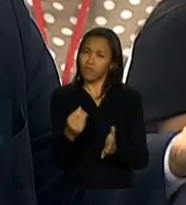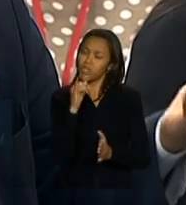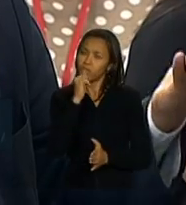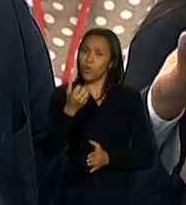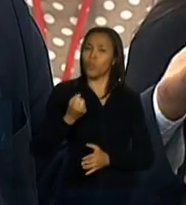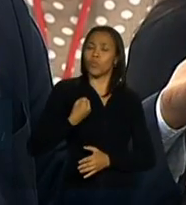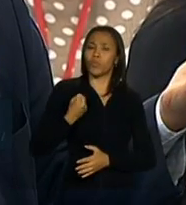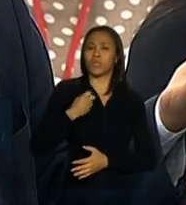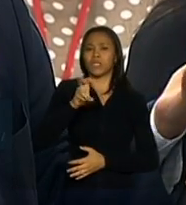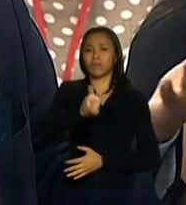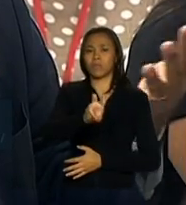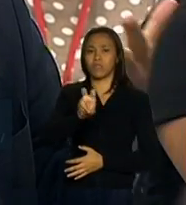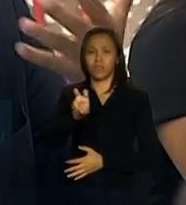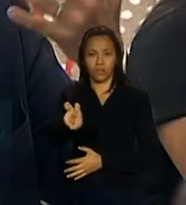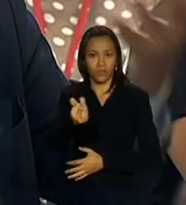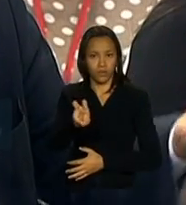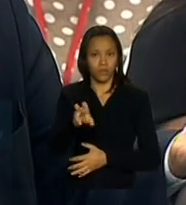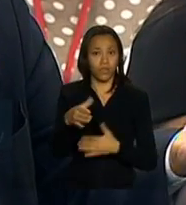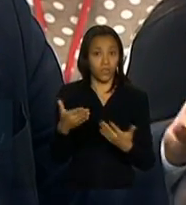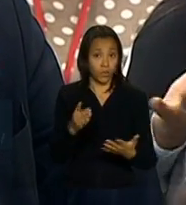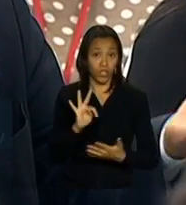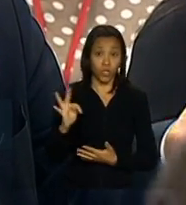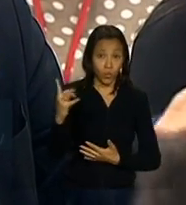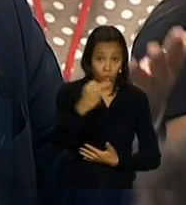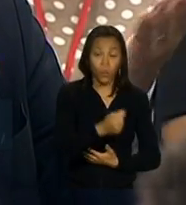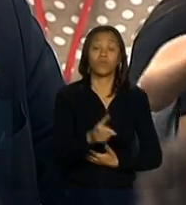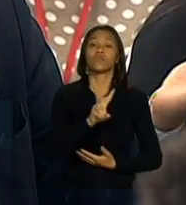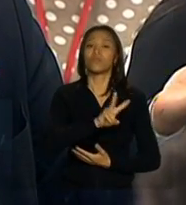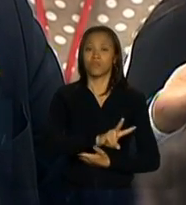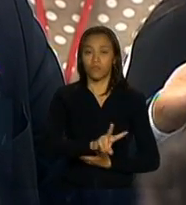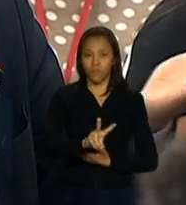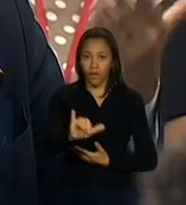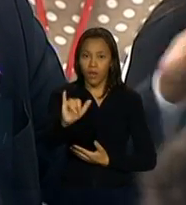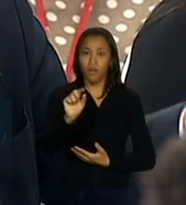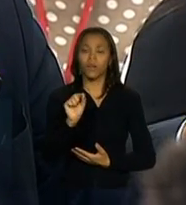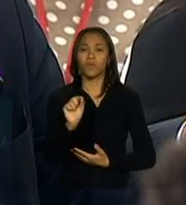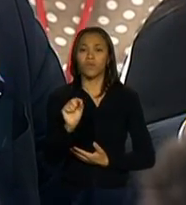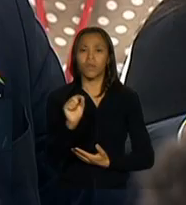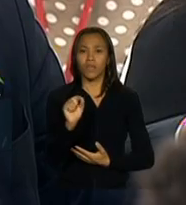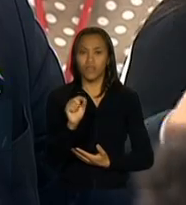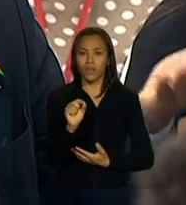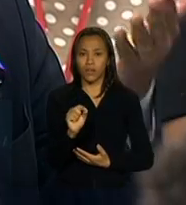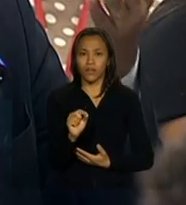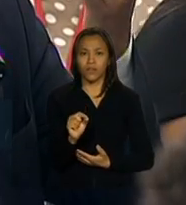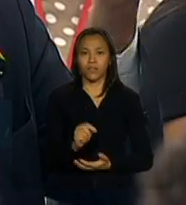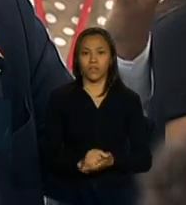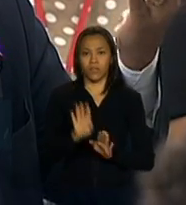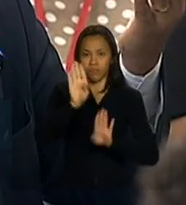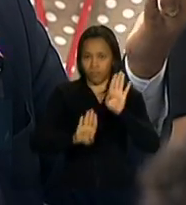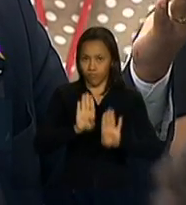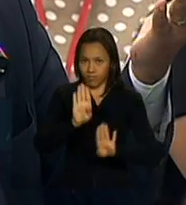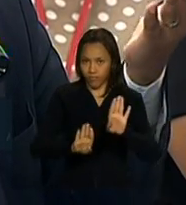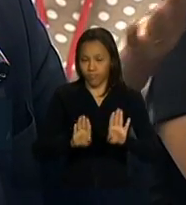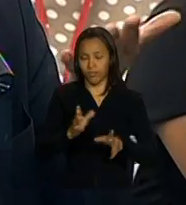55, e que todos eles vão ser relicitados.